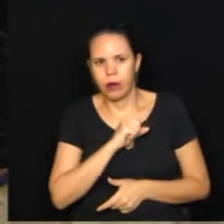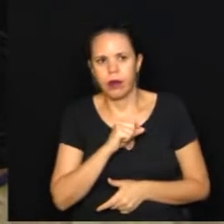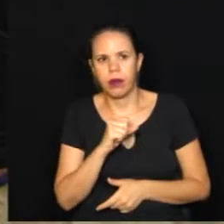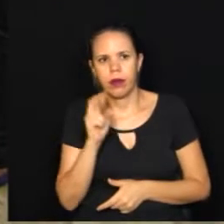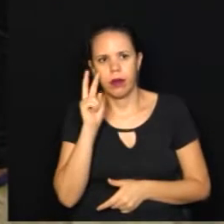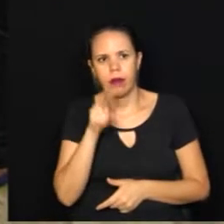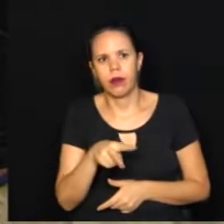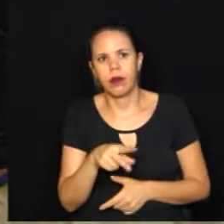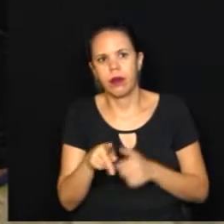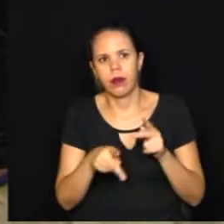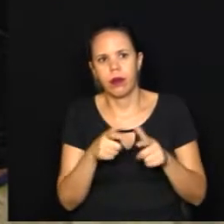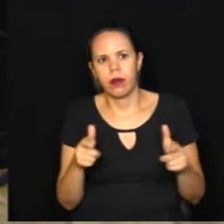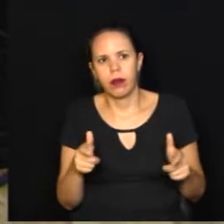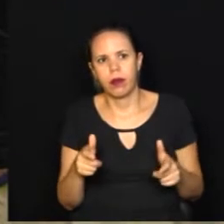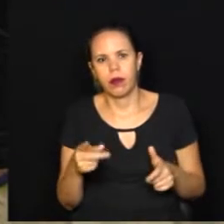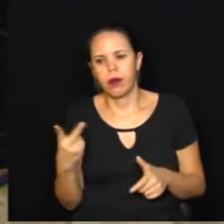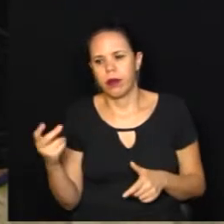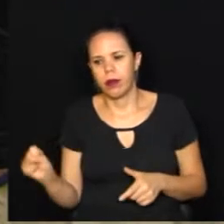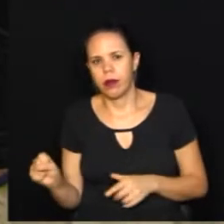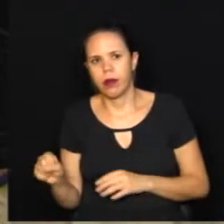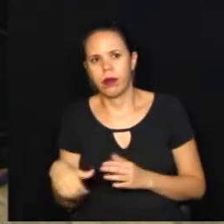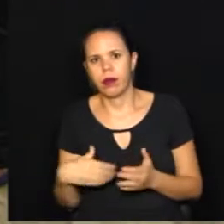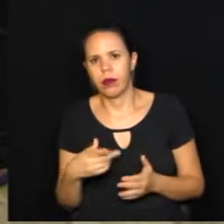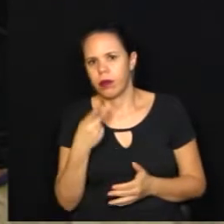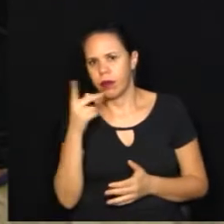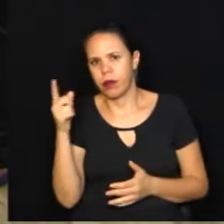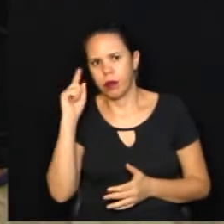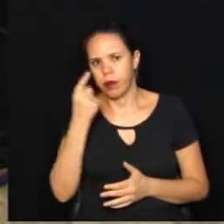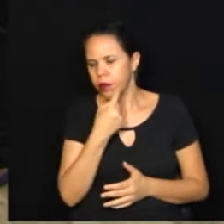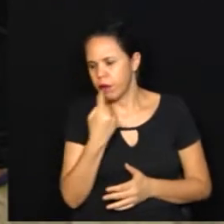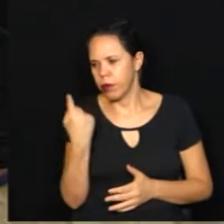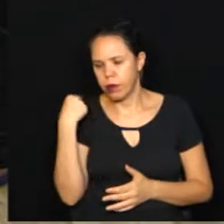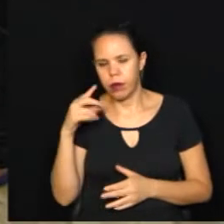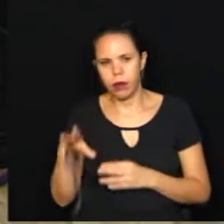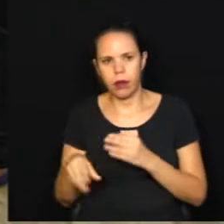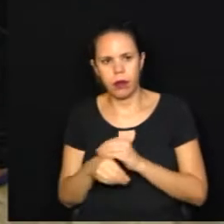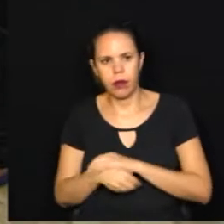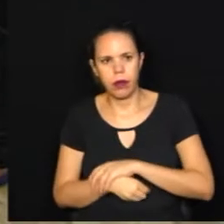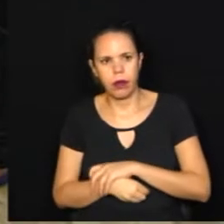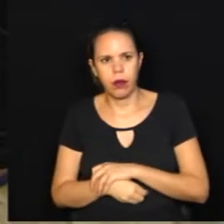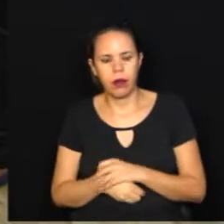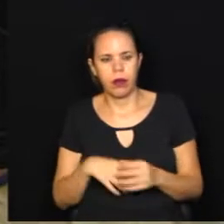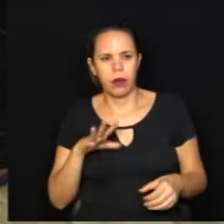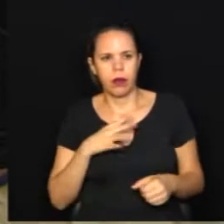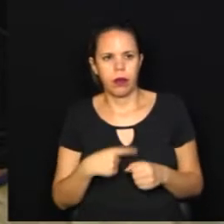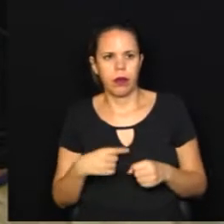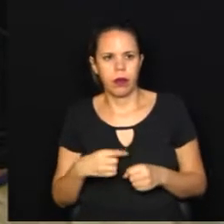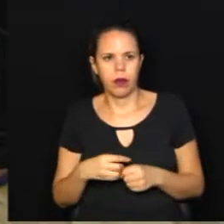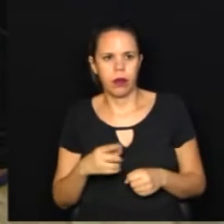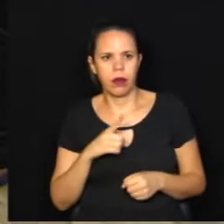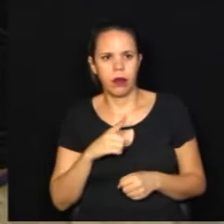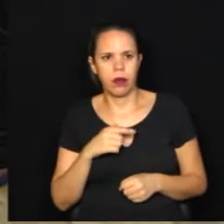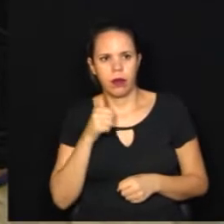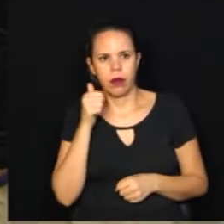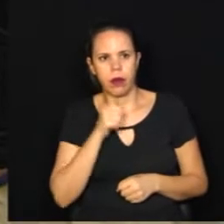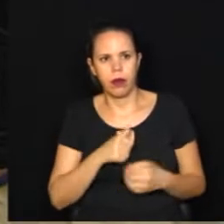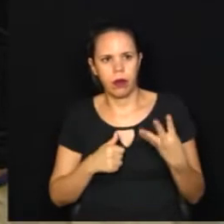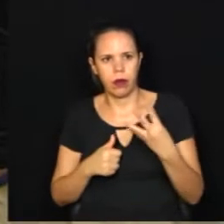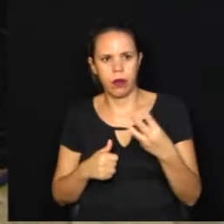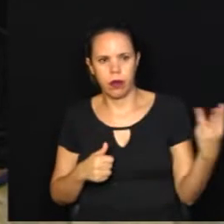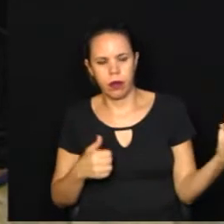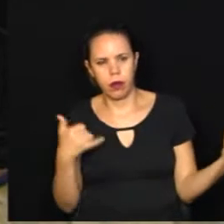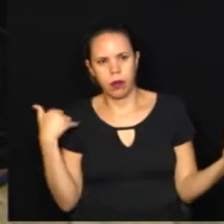só, vítimas das 28 que a Mina citou, que é a última atualização no nosso município, a gente tem mulher de